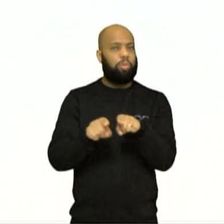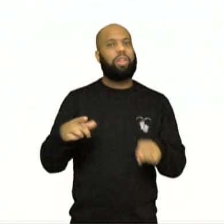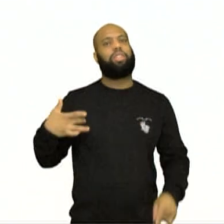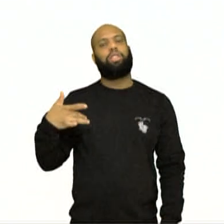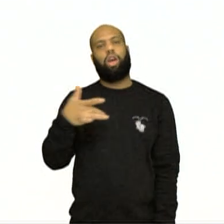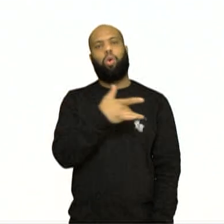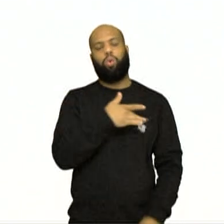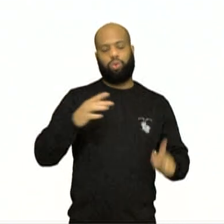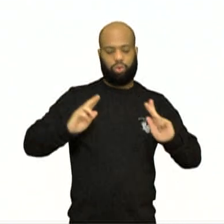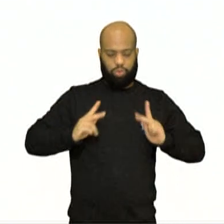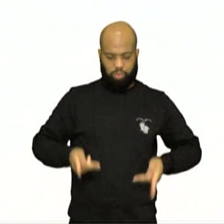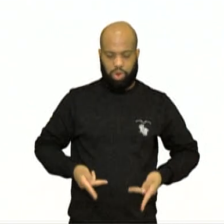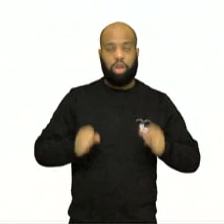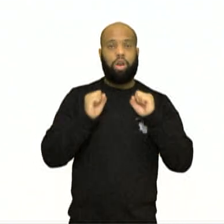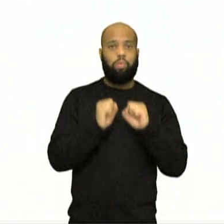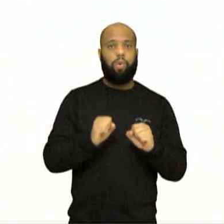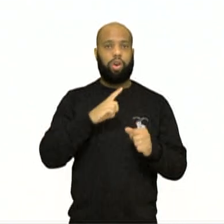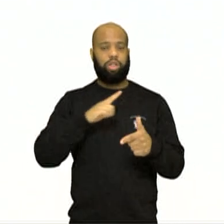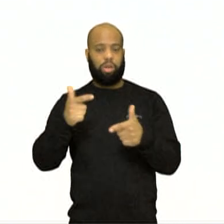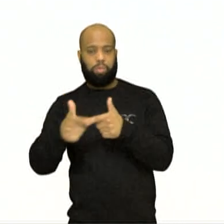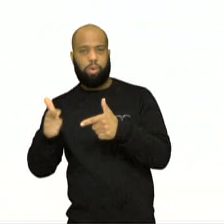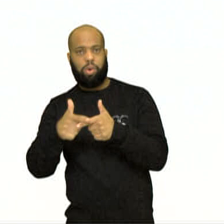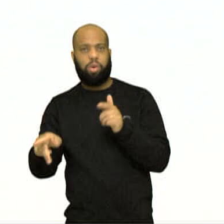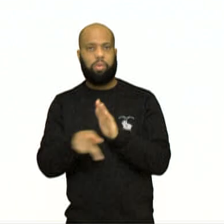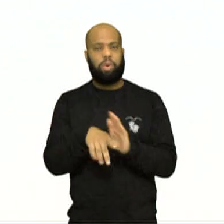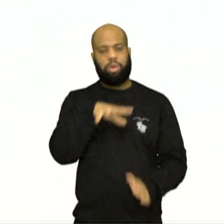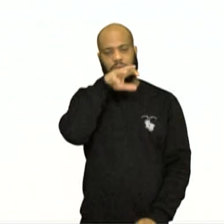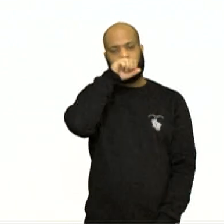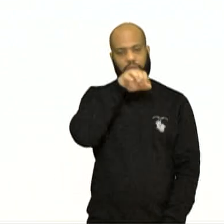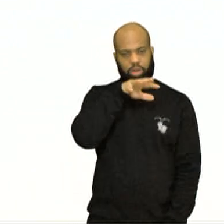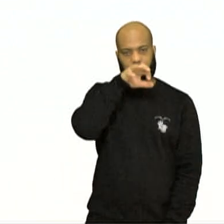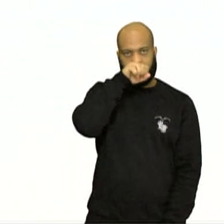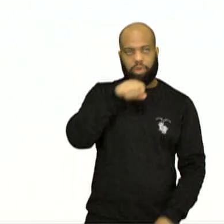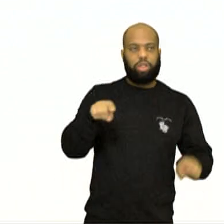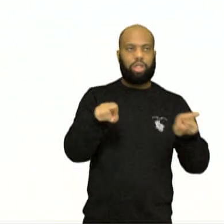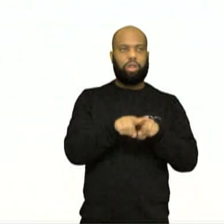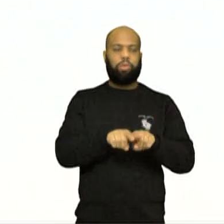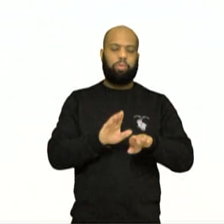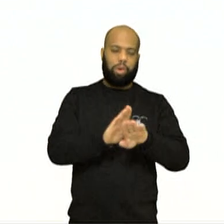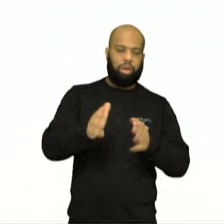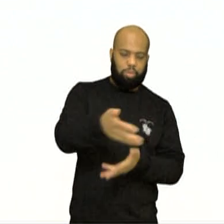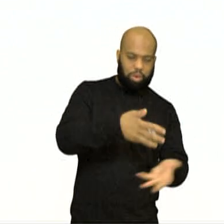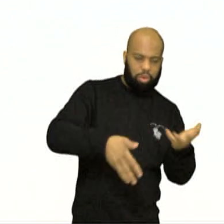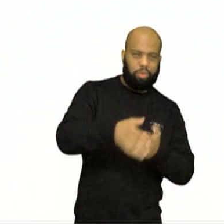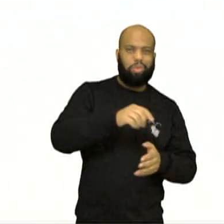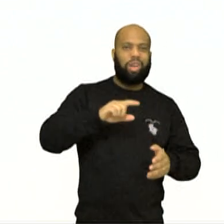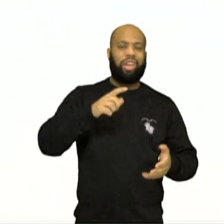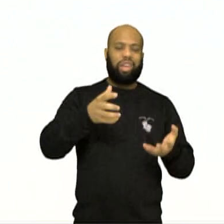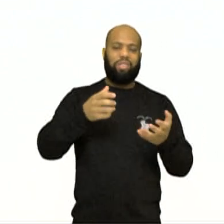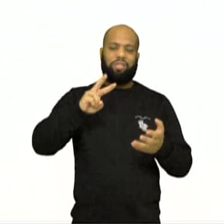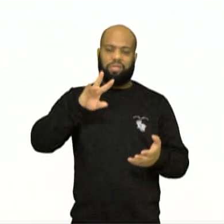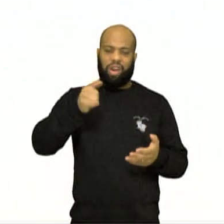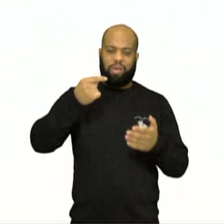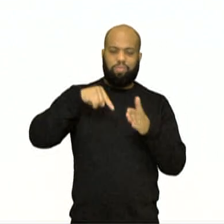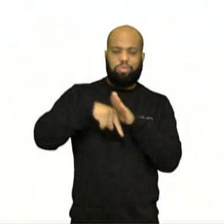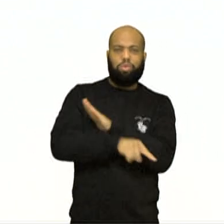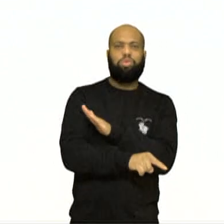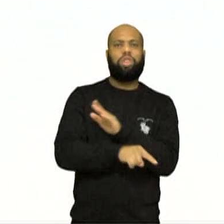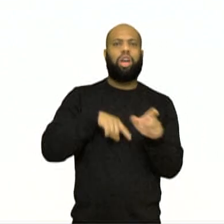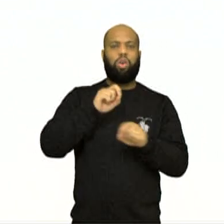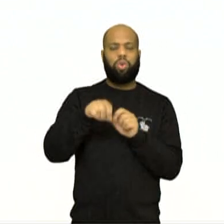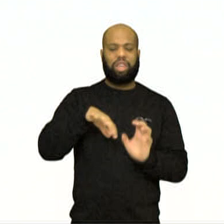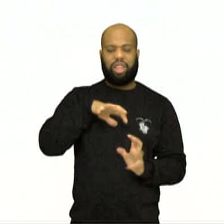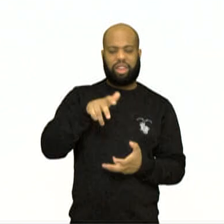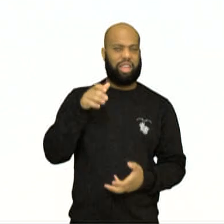humanos. Pode causar problemas respiratórios e contribuem para a intensificação do efeito